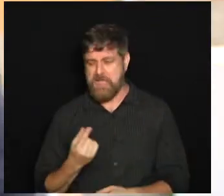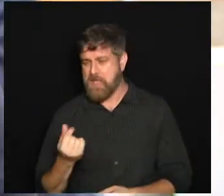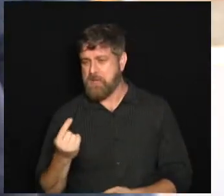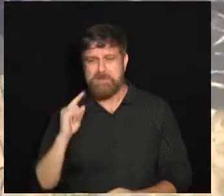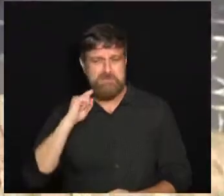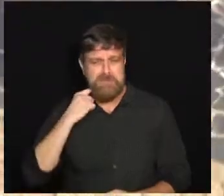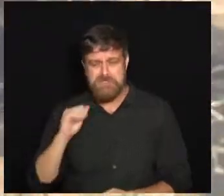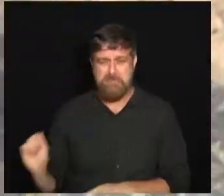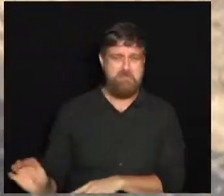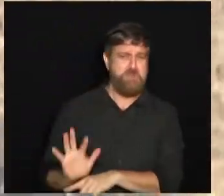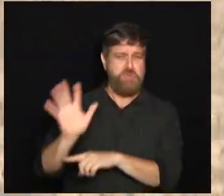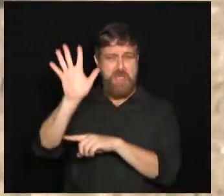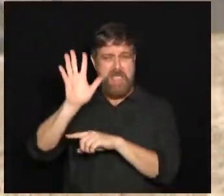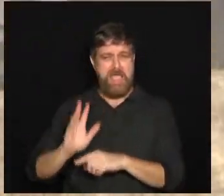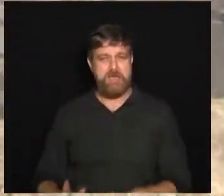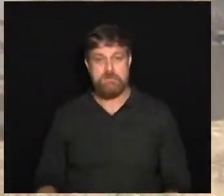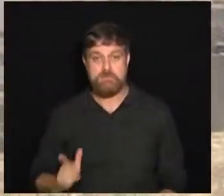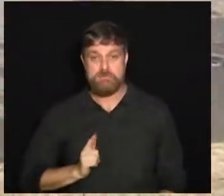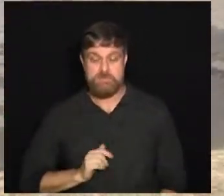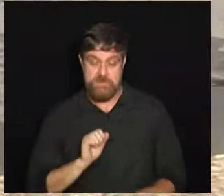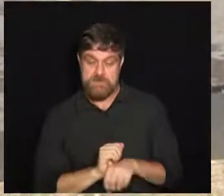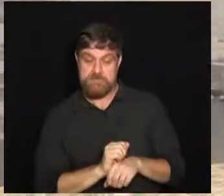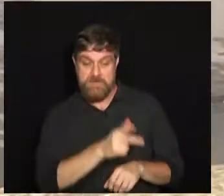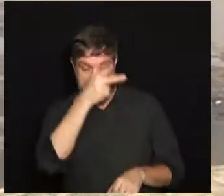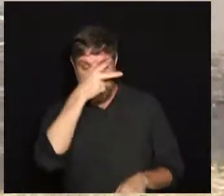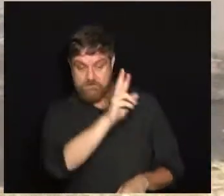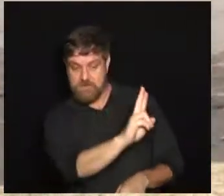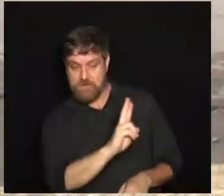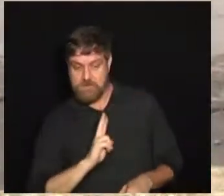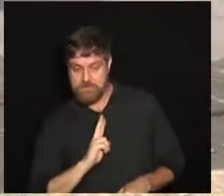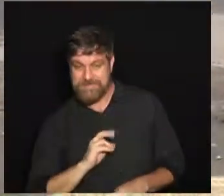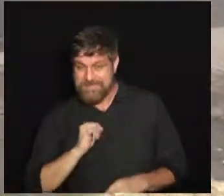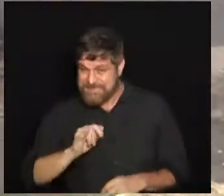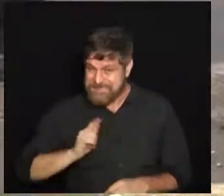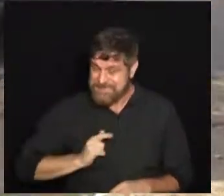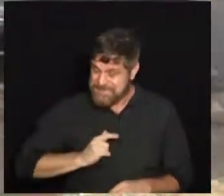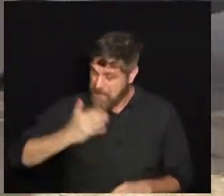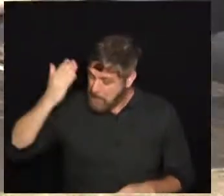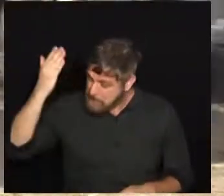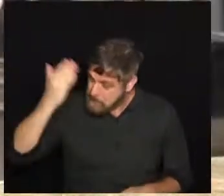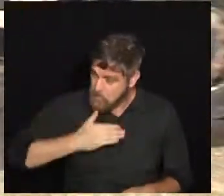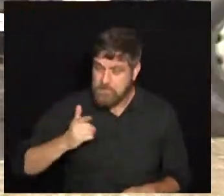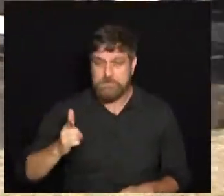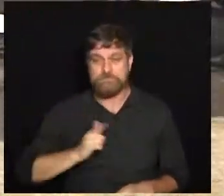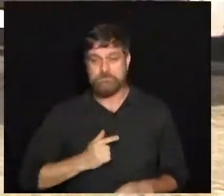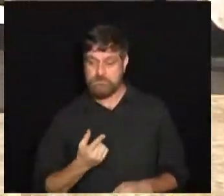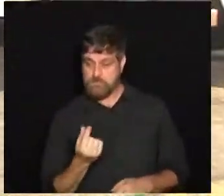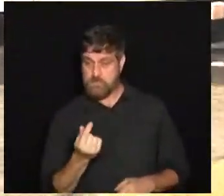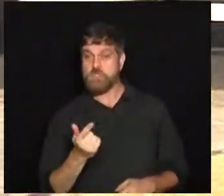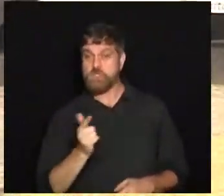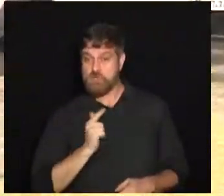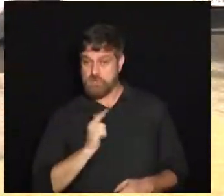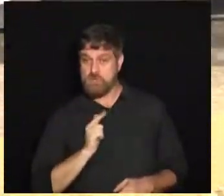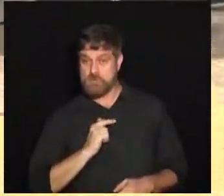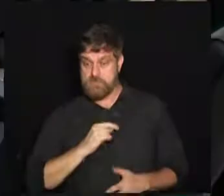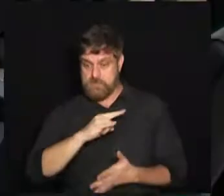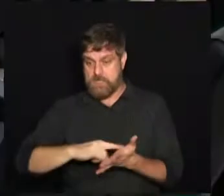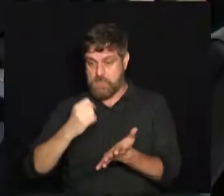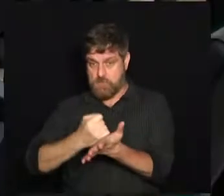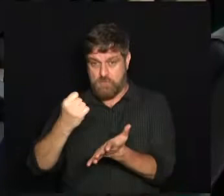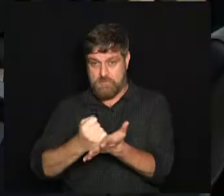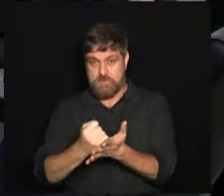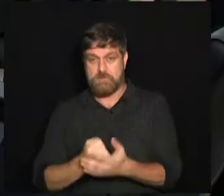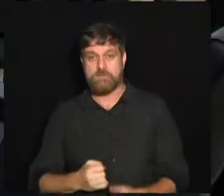do lixo. Dependendo da resposta da Prefeitura, e se for constatado que está sobrando dinheiro deste contrato,